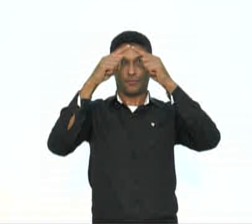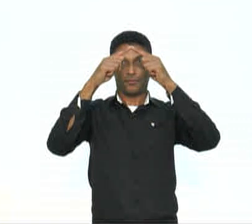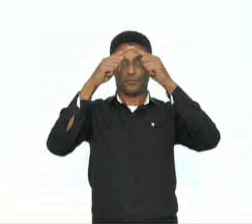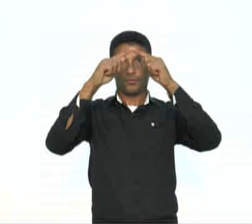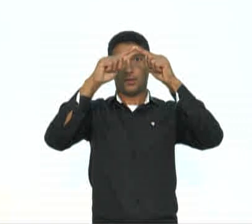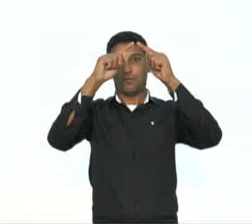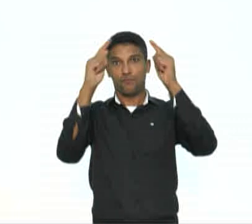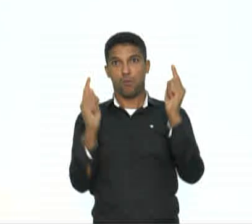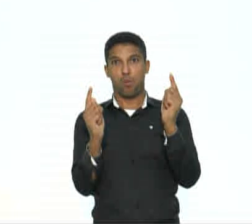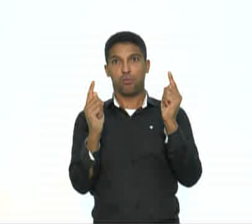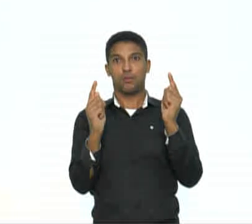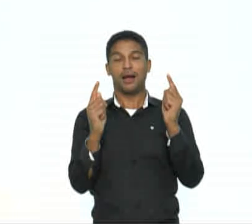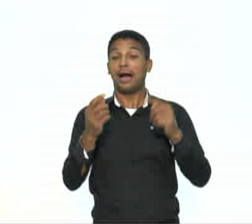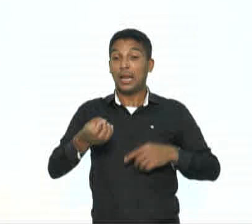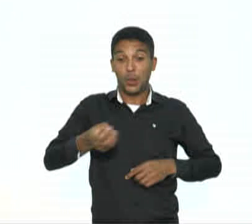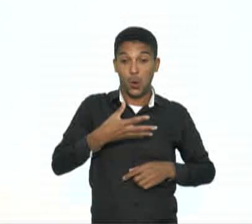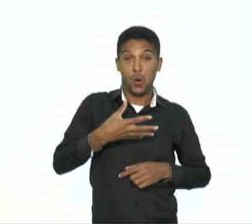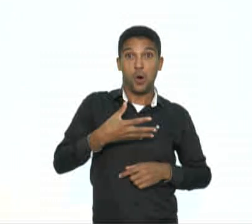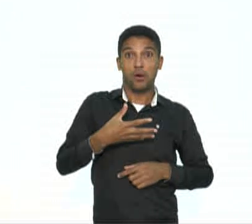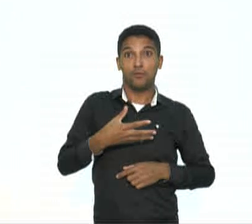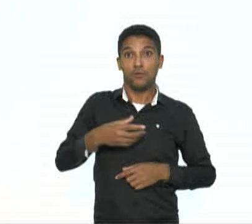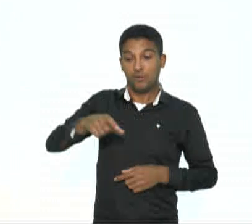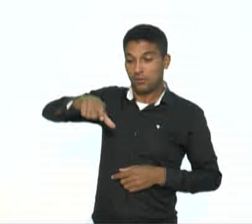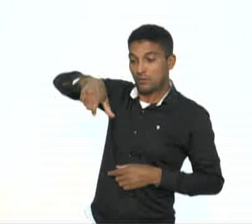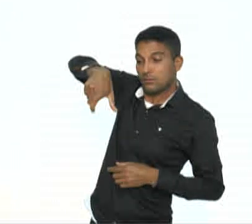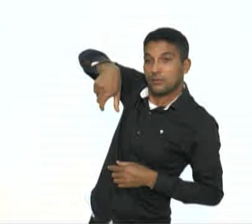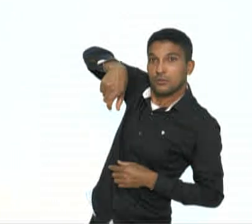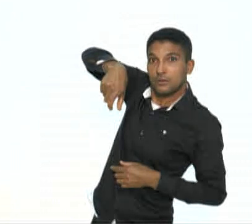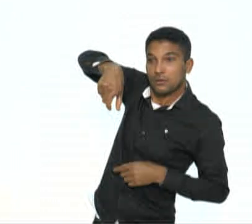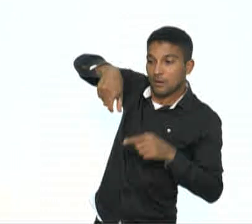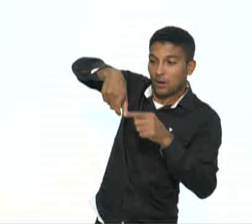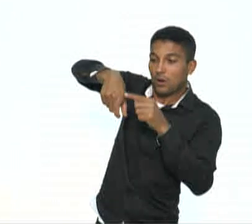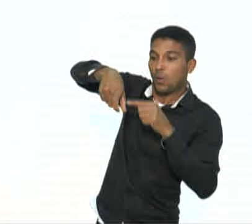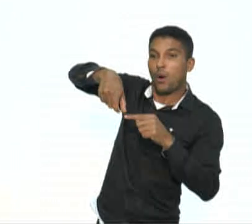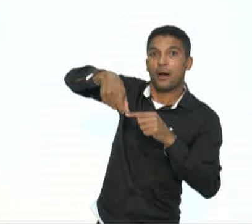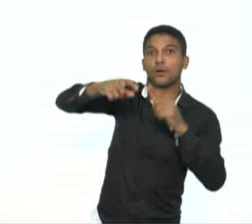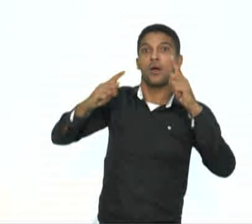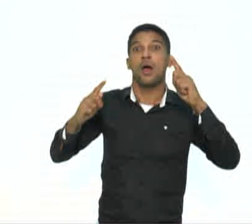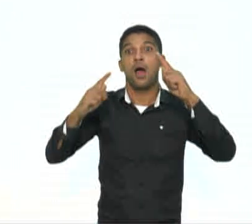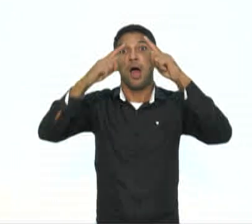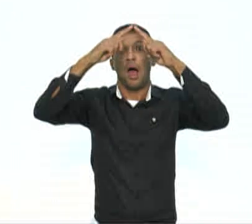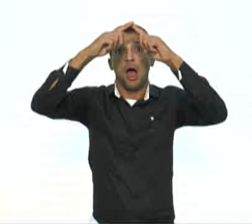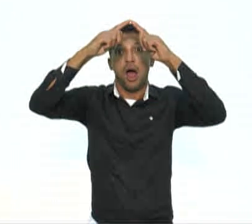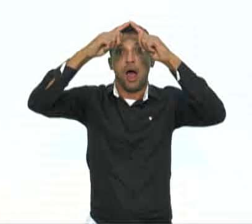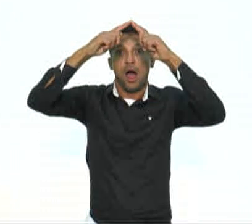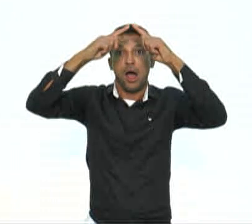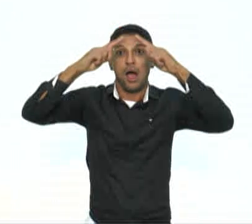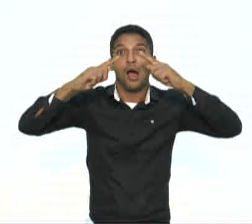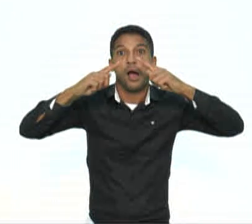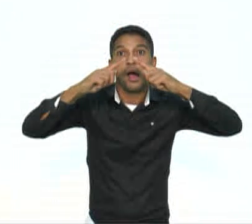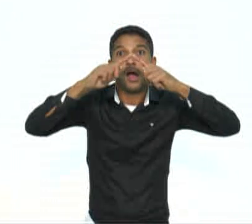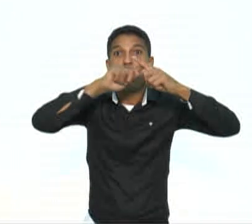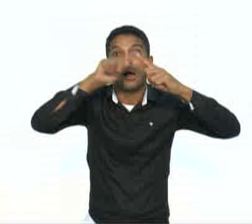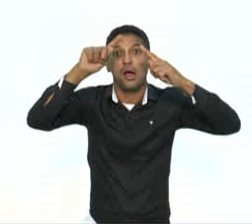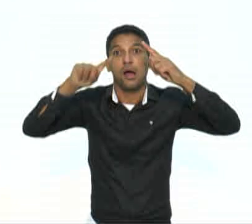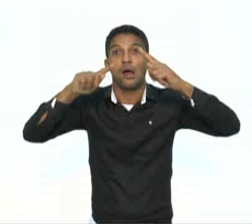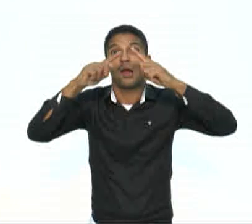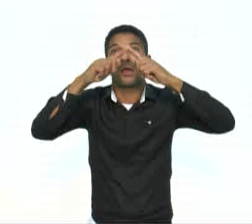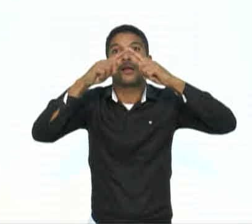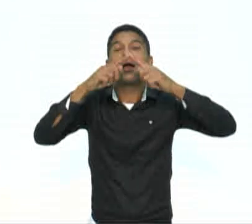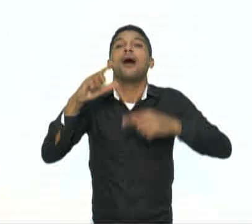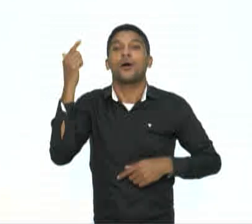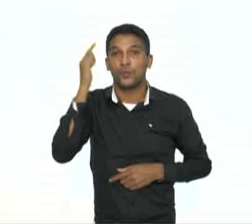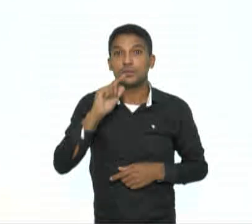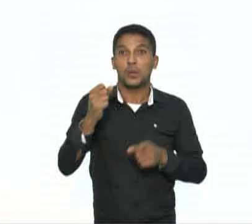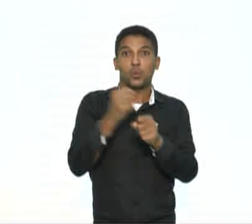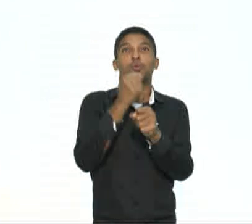arquitetônicas. Somente o formato dele mais pontiagudo possibilitou que a igreja fosse mais alta e utilizasse menos matéria-prima. Por quê?